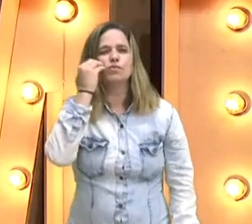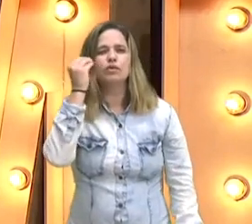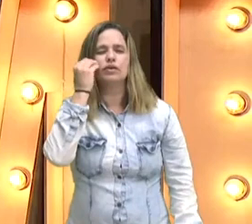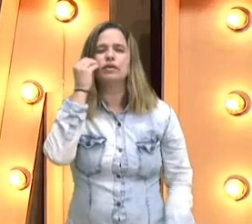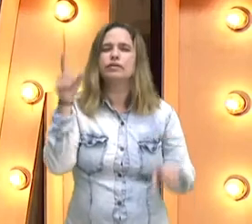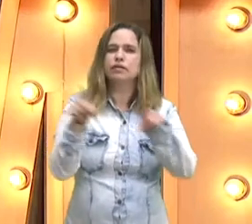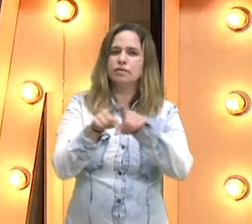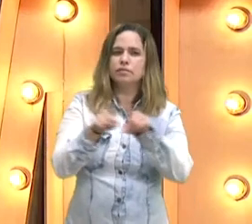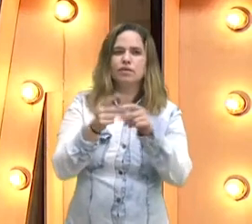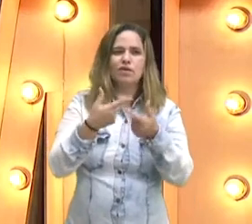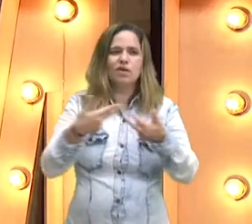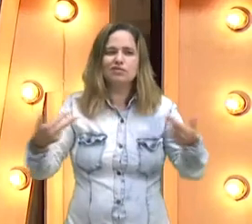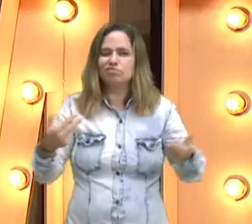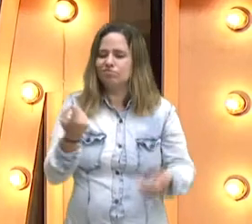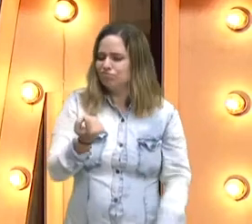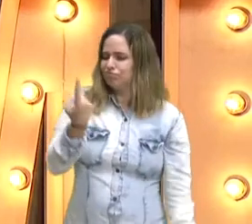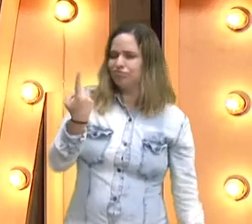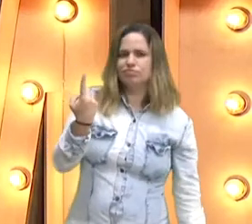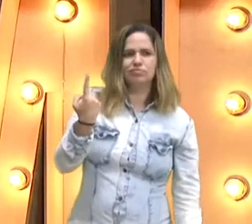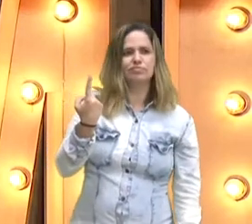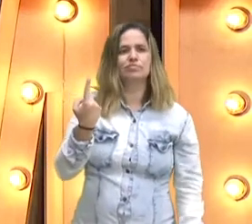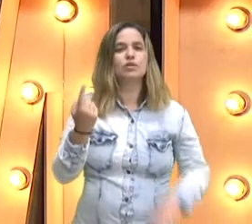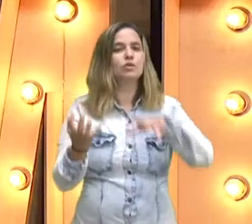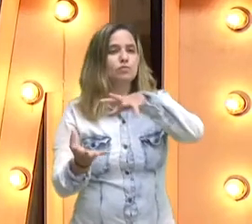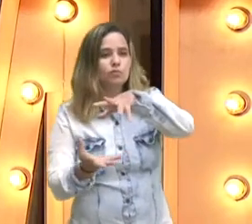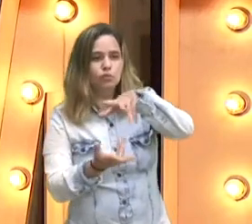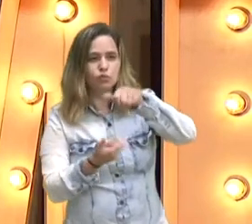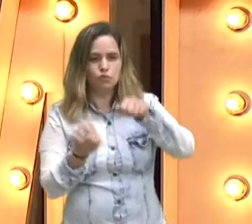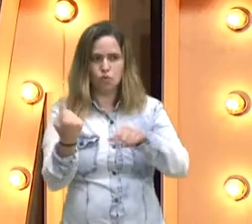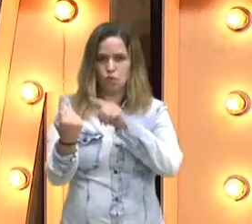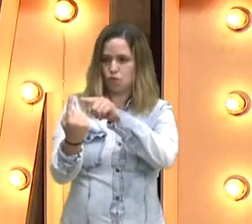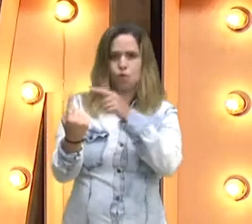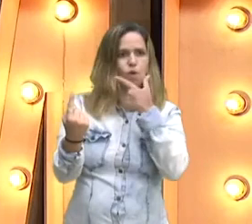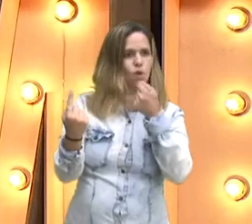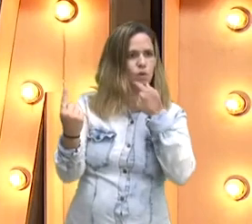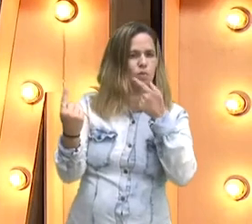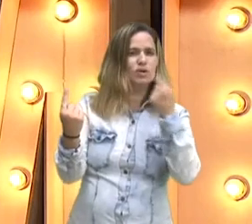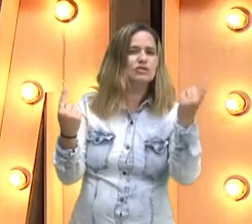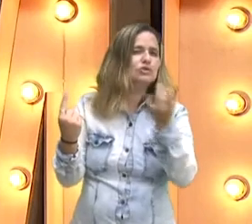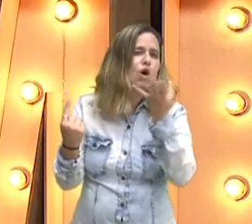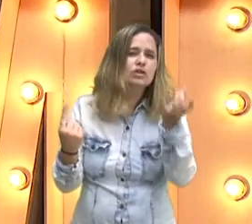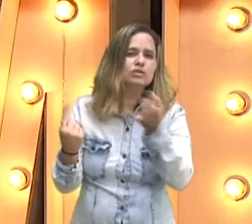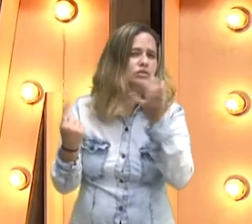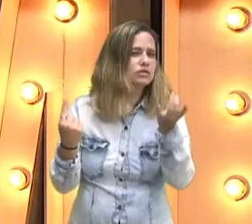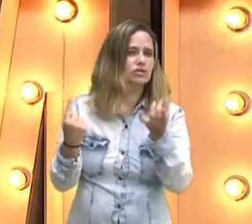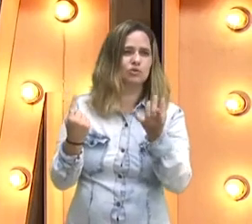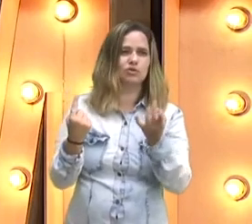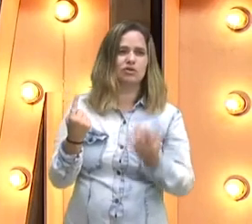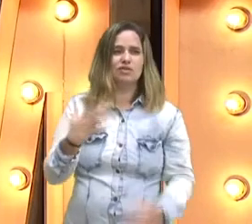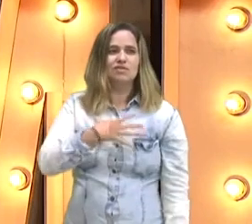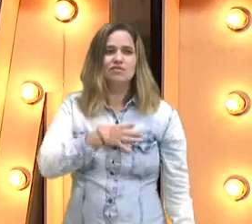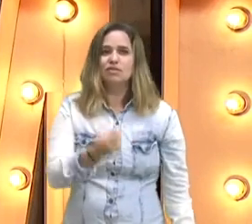do sol. Havia um homem totalmente solitário, não tinha filho